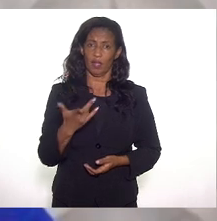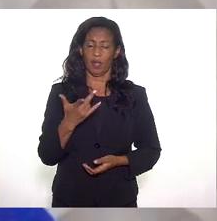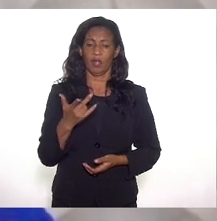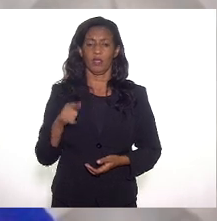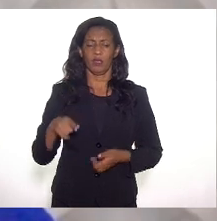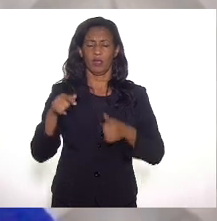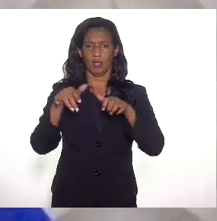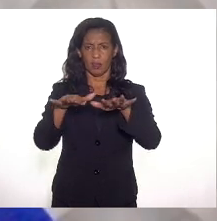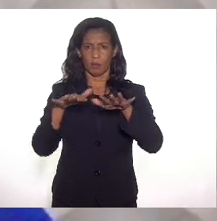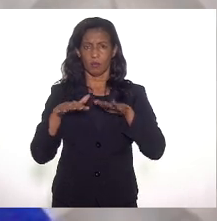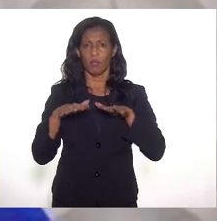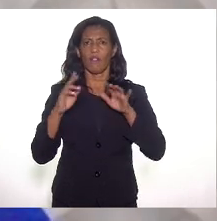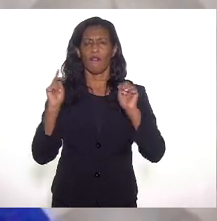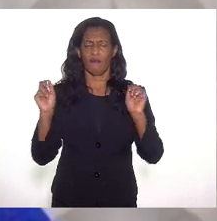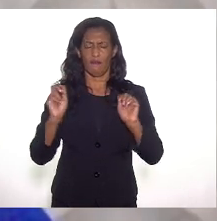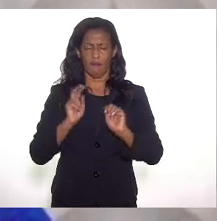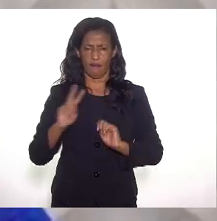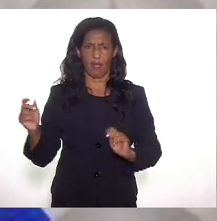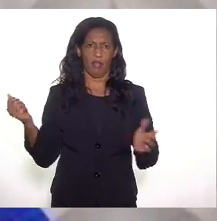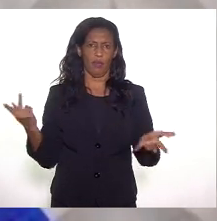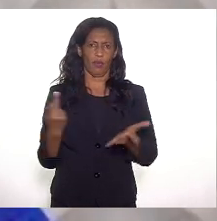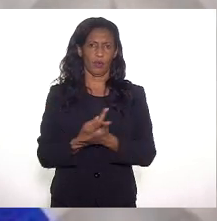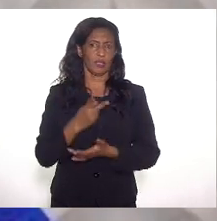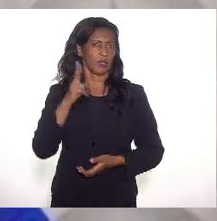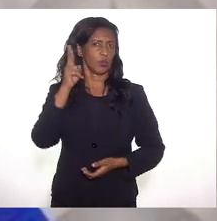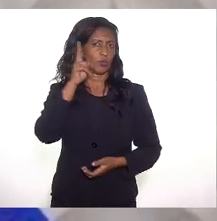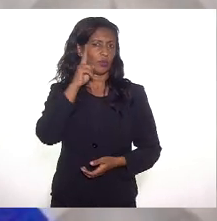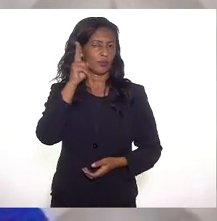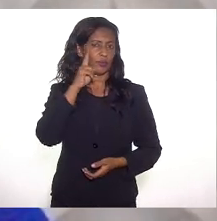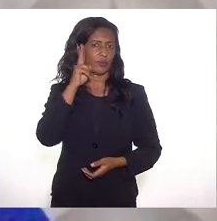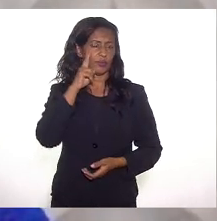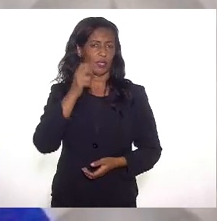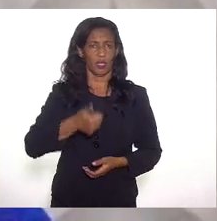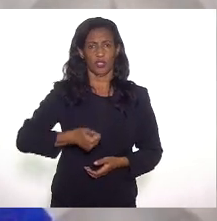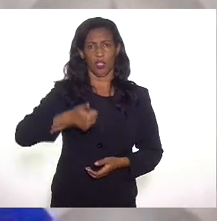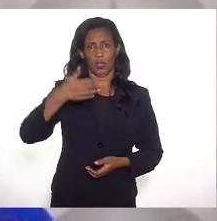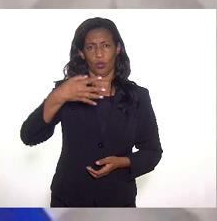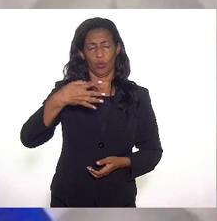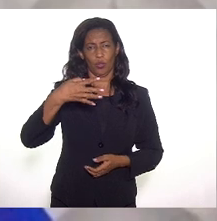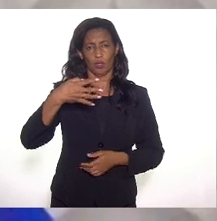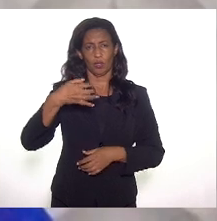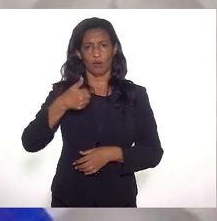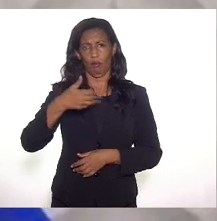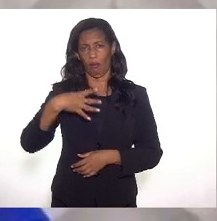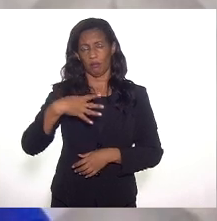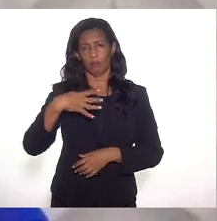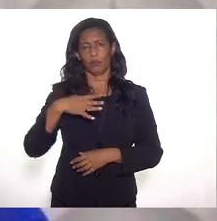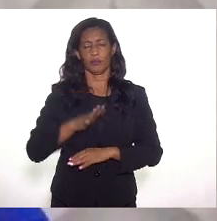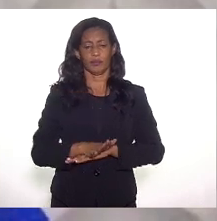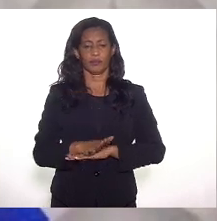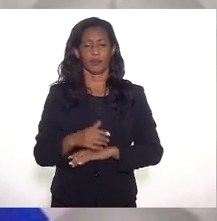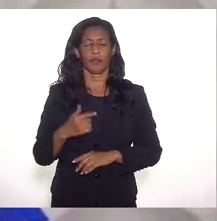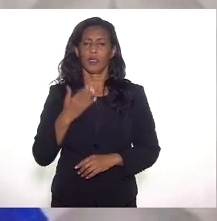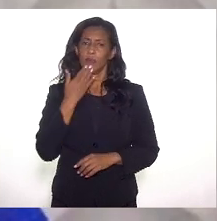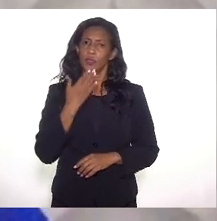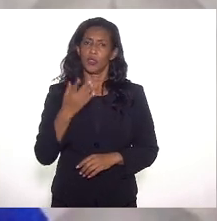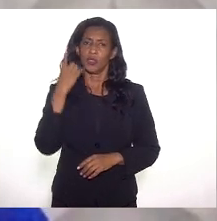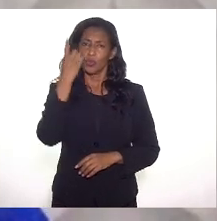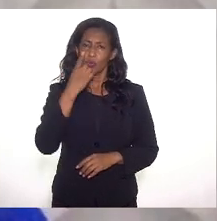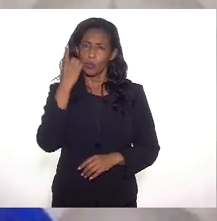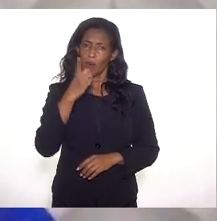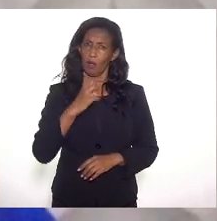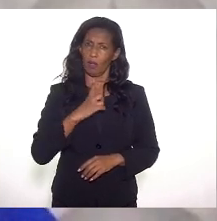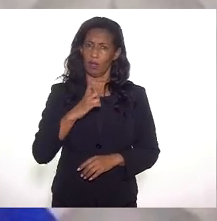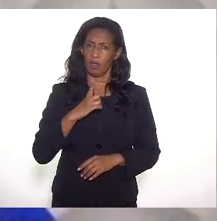audiência pública vai se realizar na segunda-feira, às 14 horas, e pedir que os deputados que